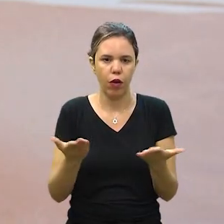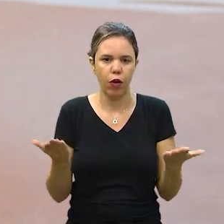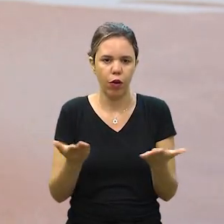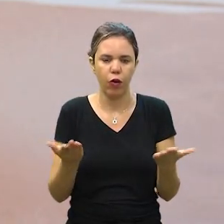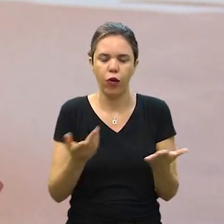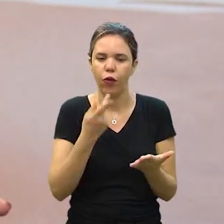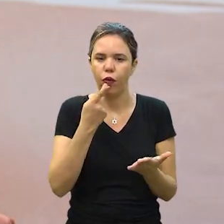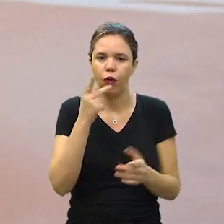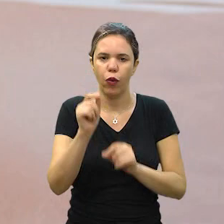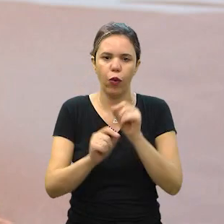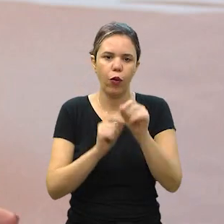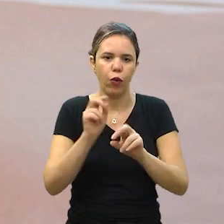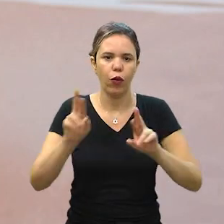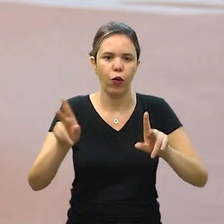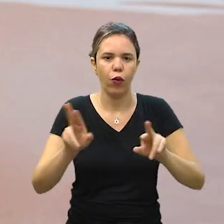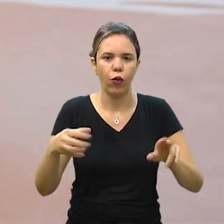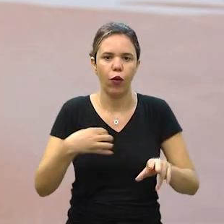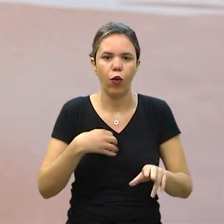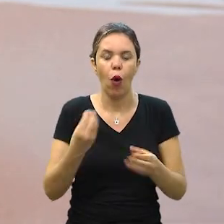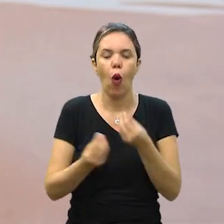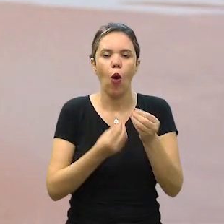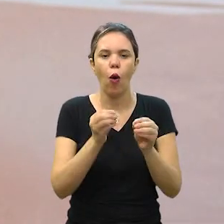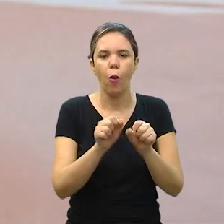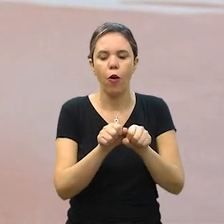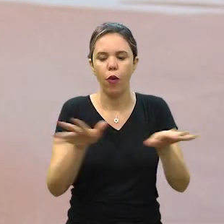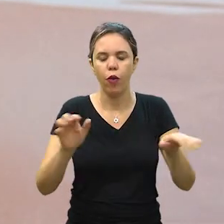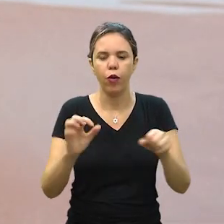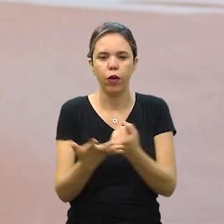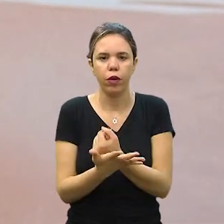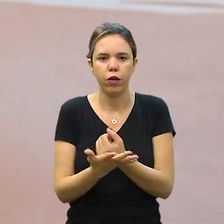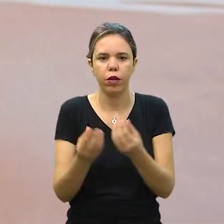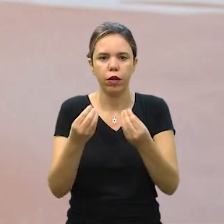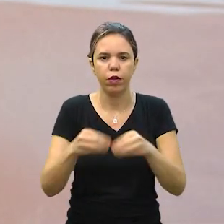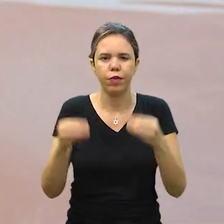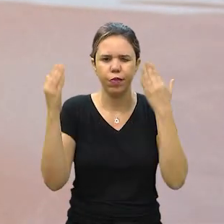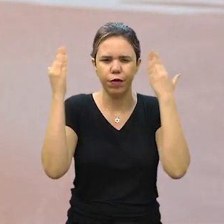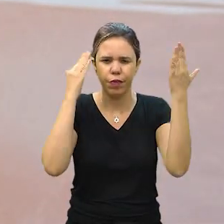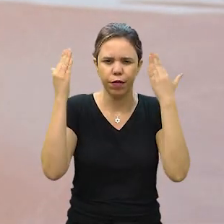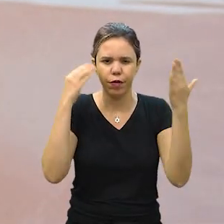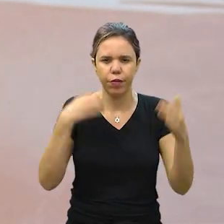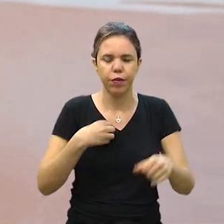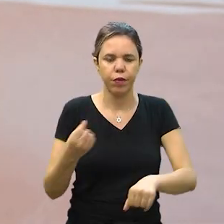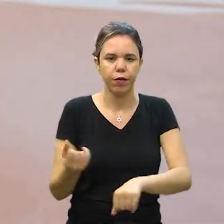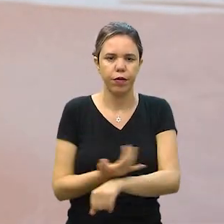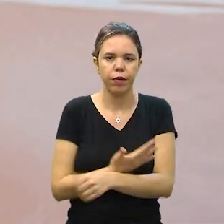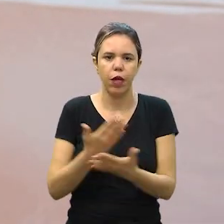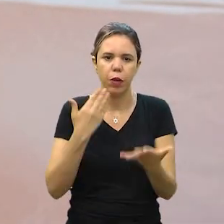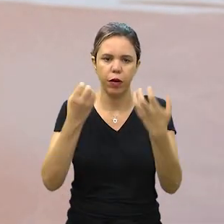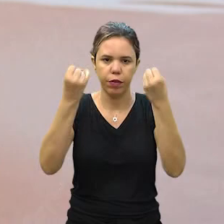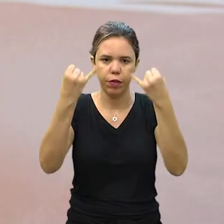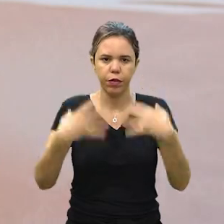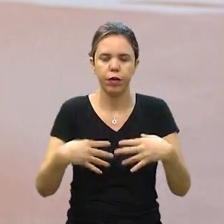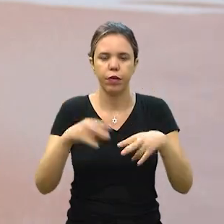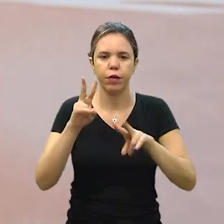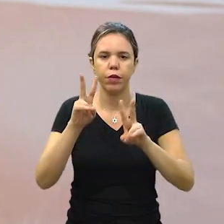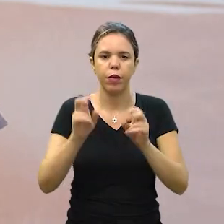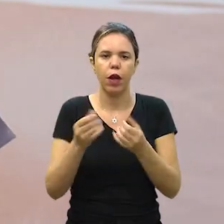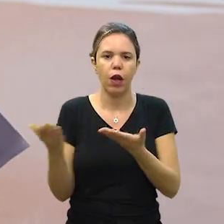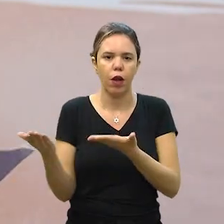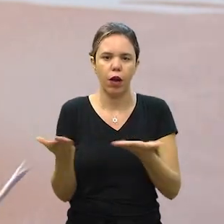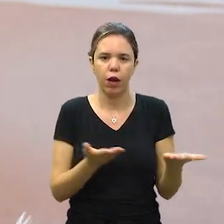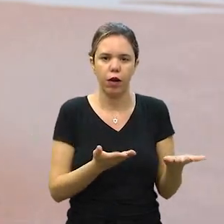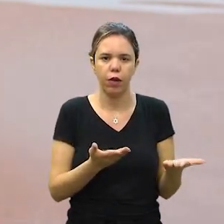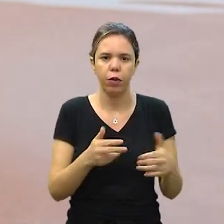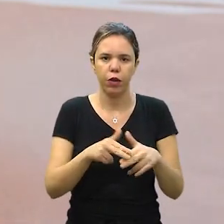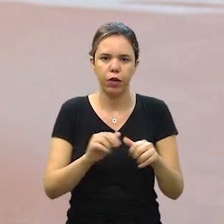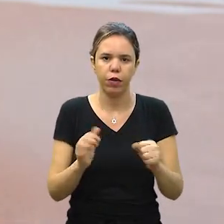agora de uma maneira diferente, para saber como esta pandemia está afetando o nosso psicológico. E para debater este assunto, eu